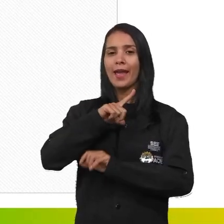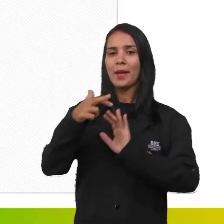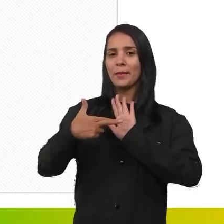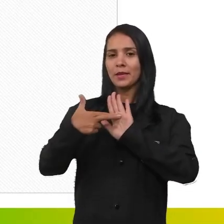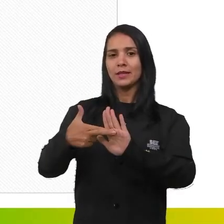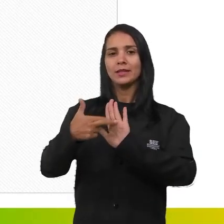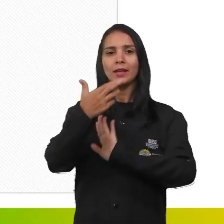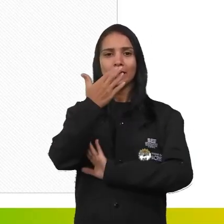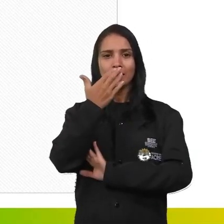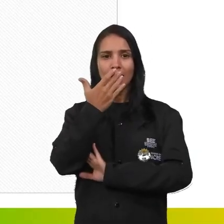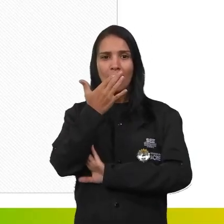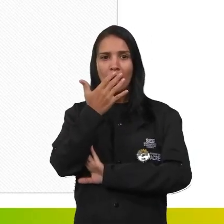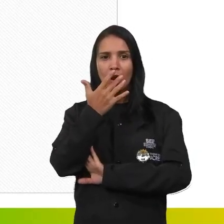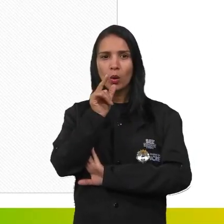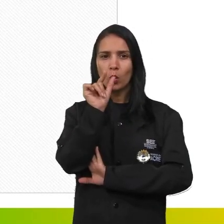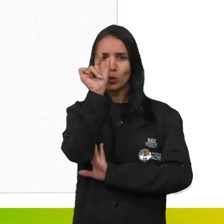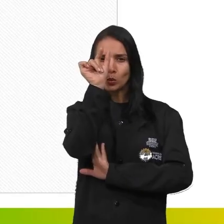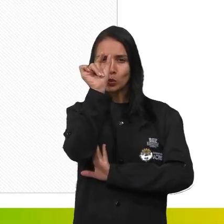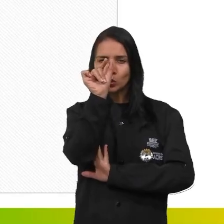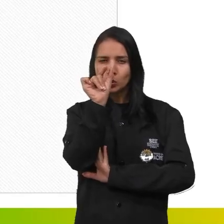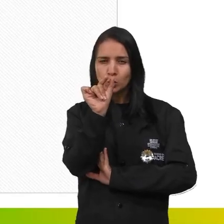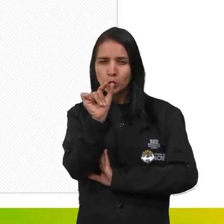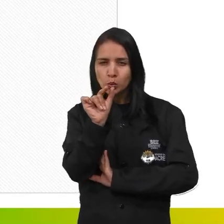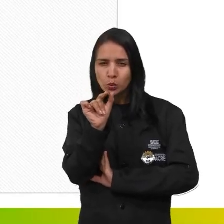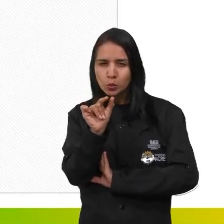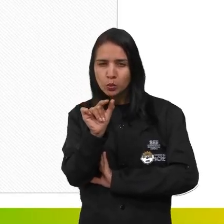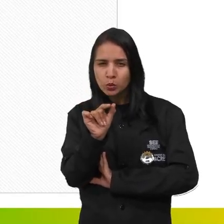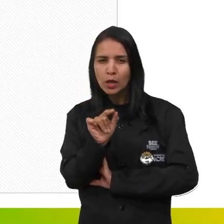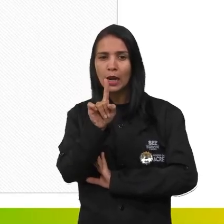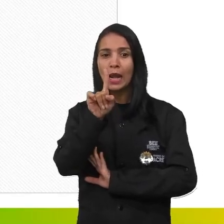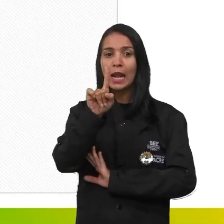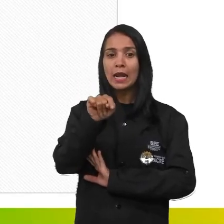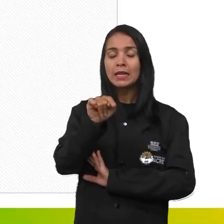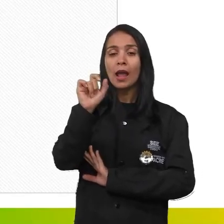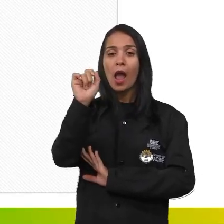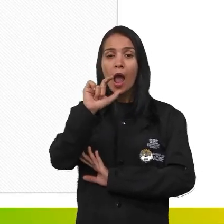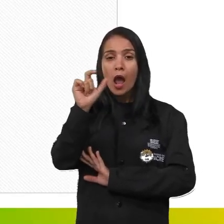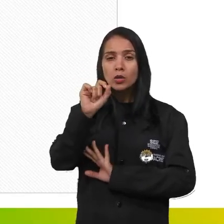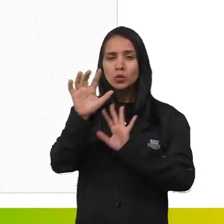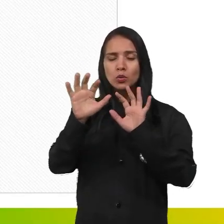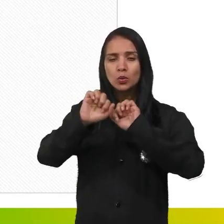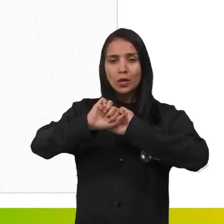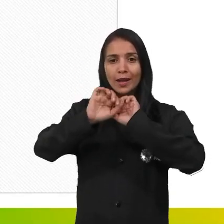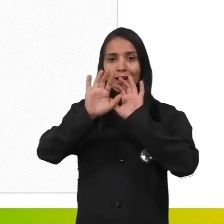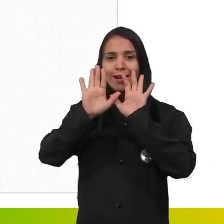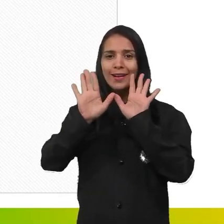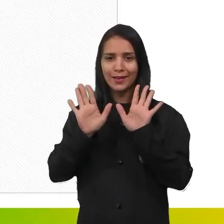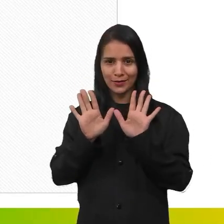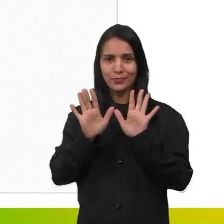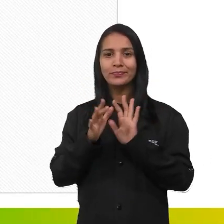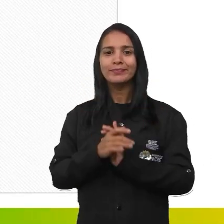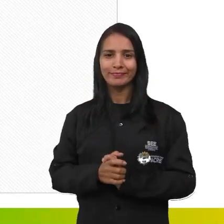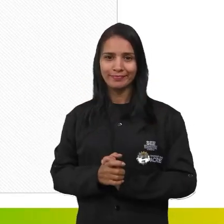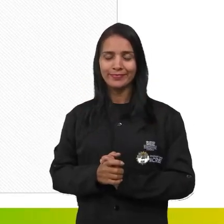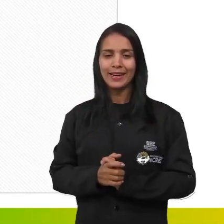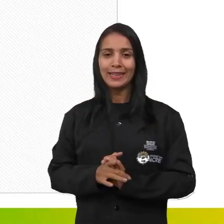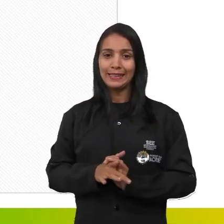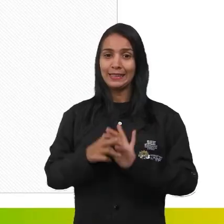ó, bem pequena aqui dentro, essa tonalidade de azul mais claro, que representa